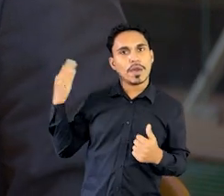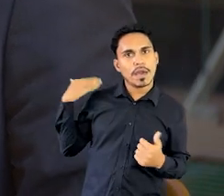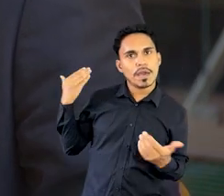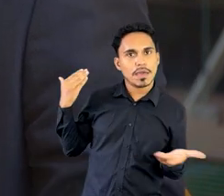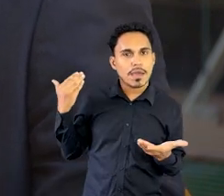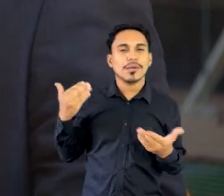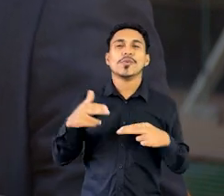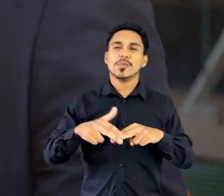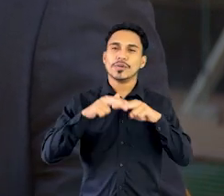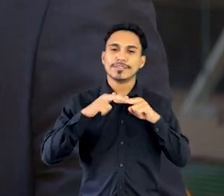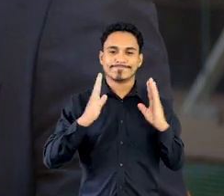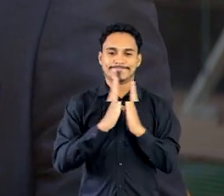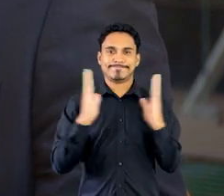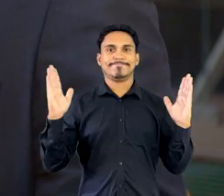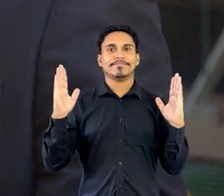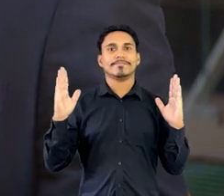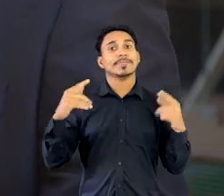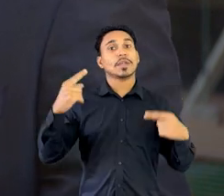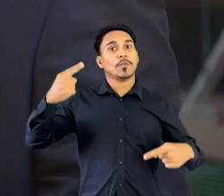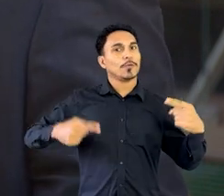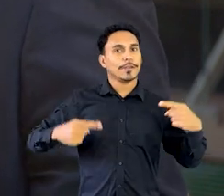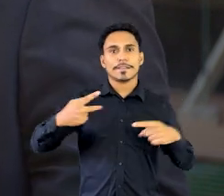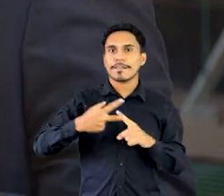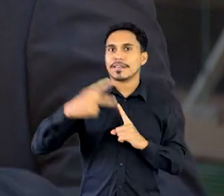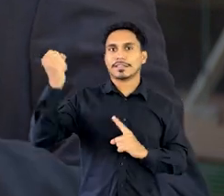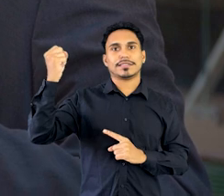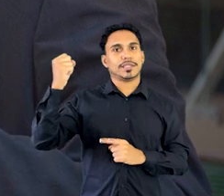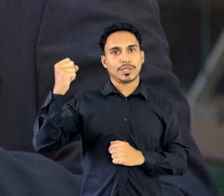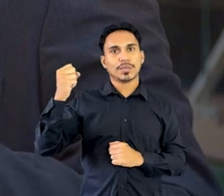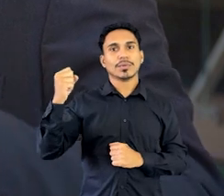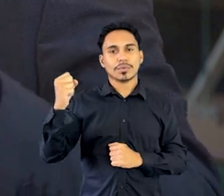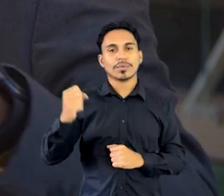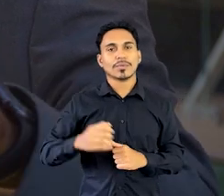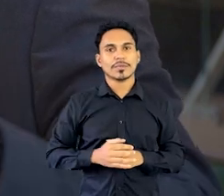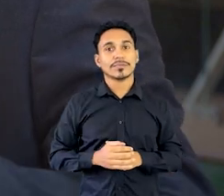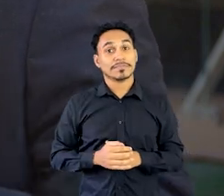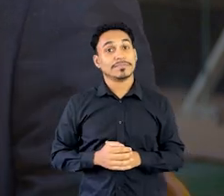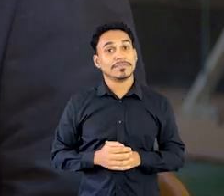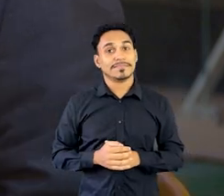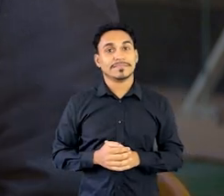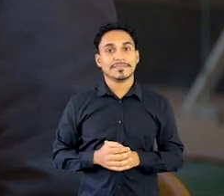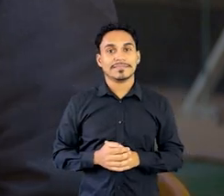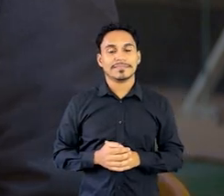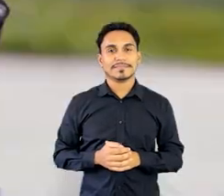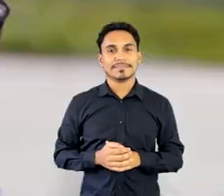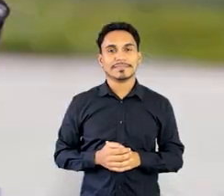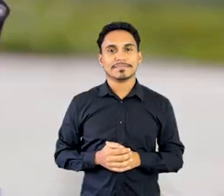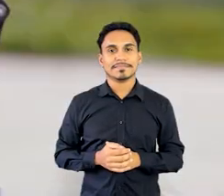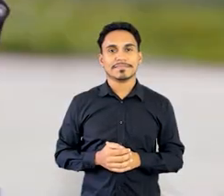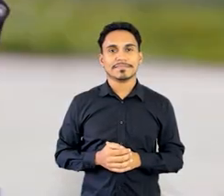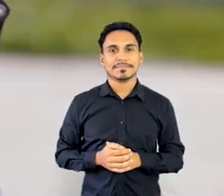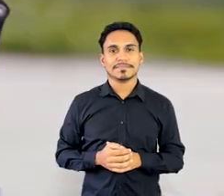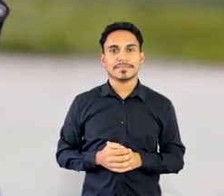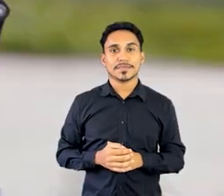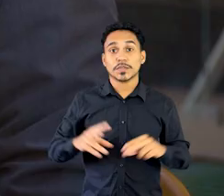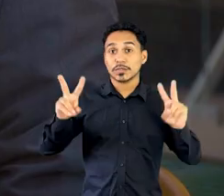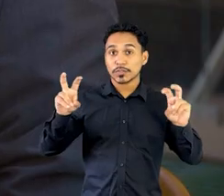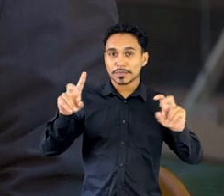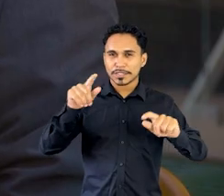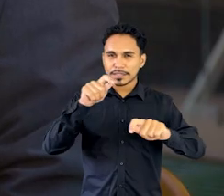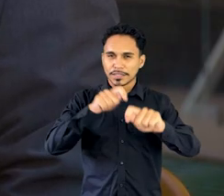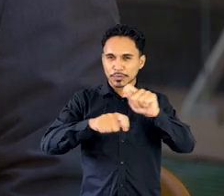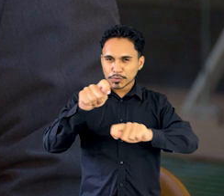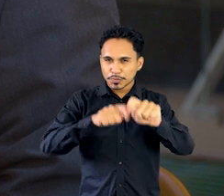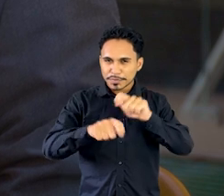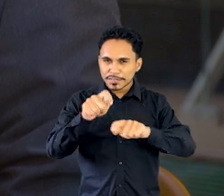tinha antes não tem uma lógica explícita de desmonte a política venceu Tá todo mundo bem o cara até recebeu a gente quando